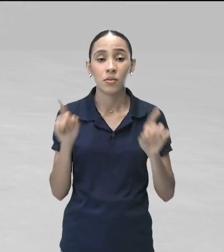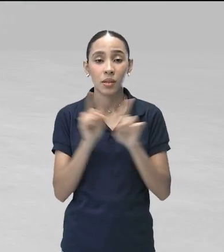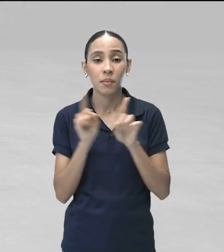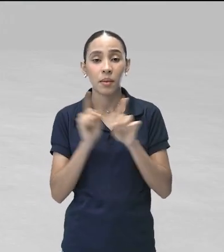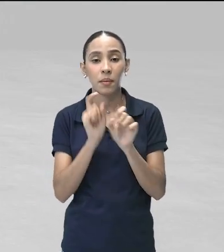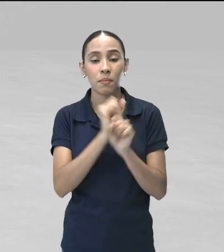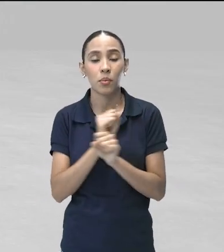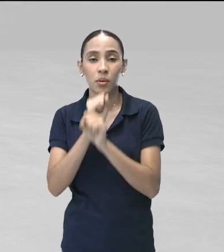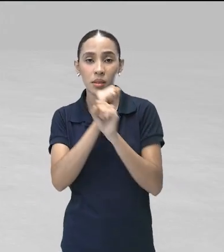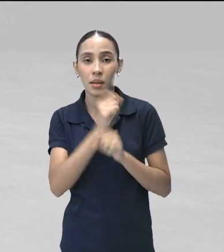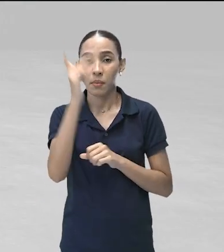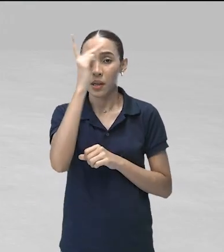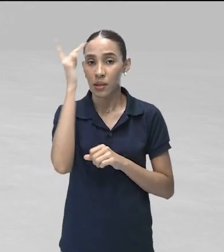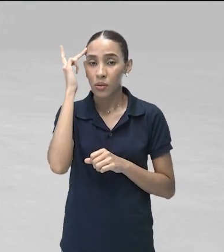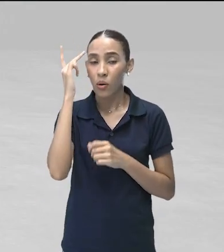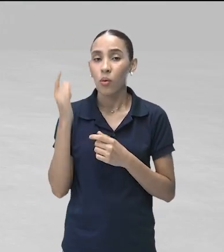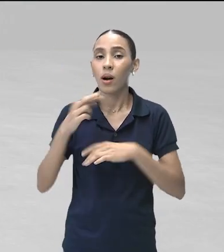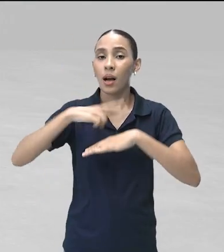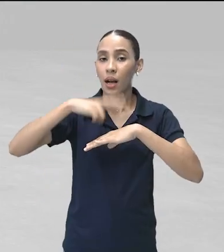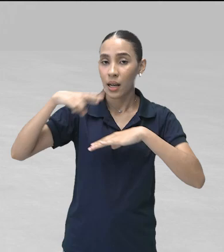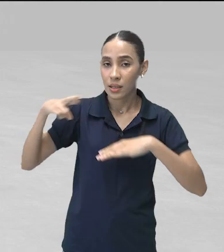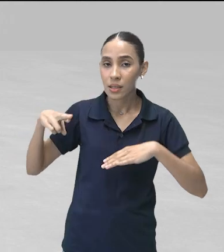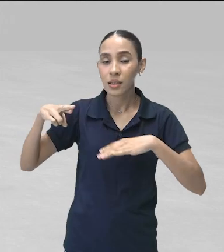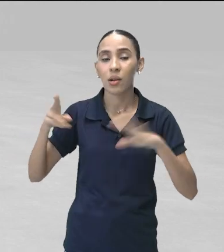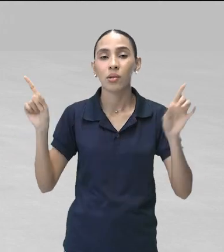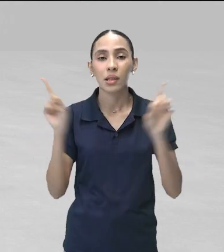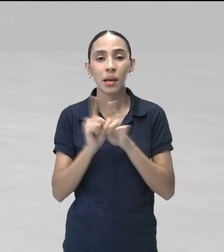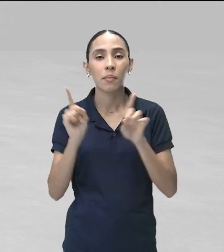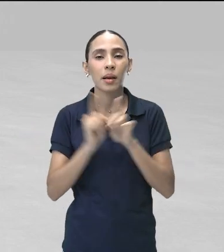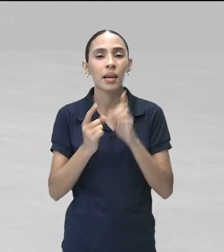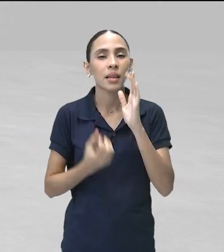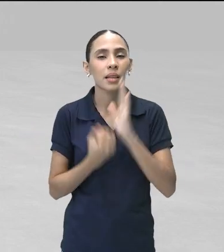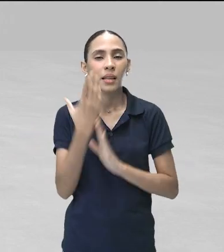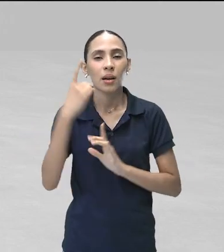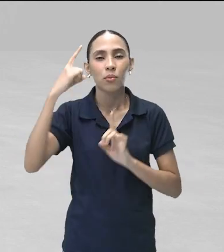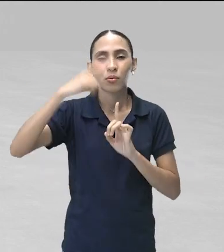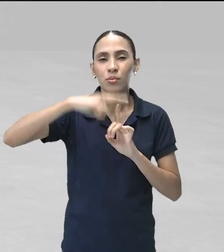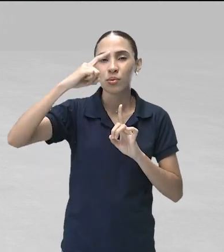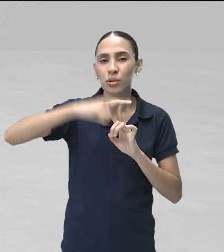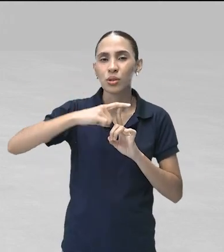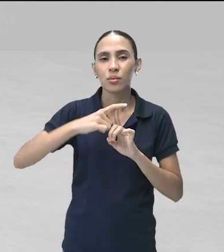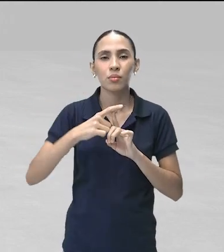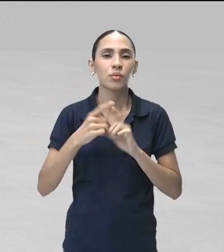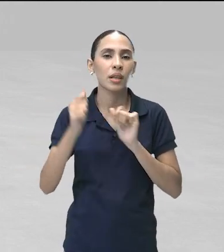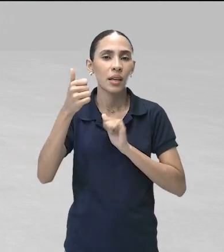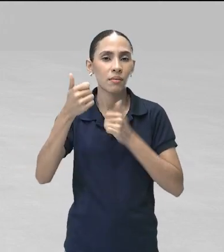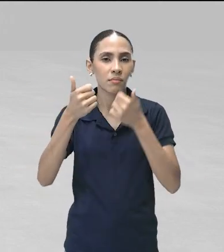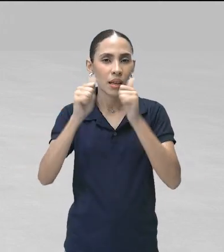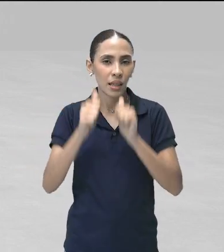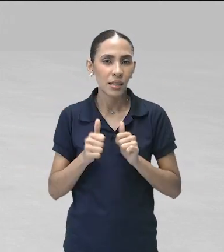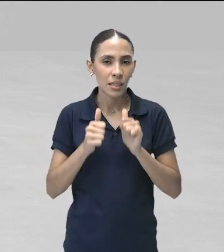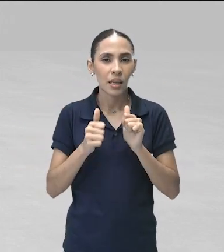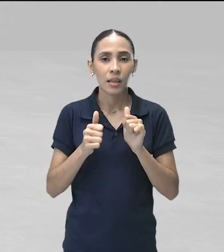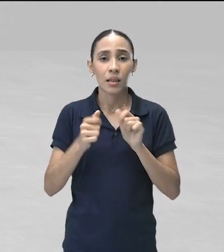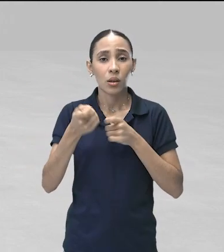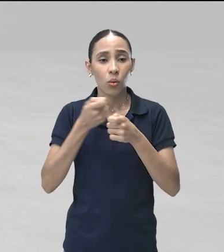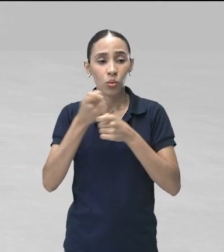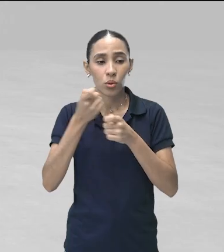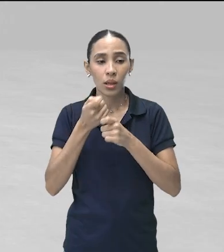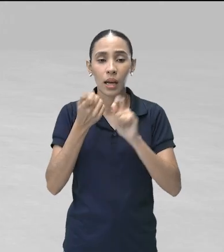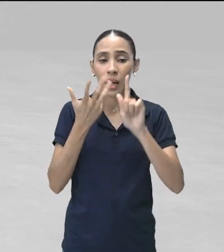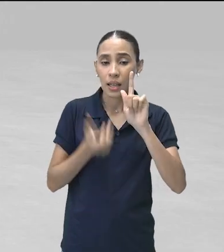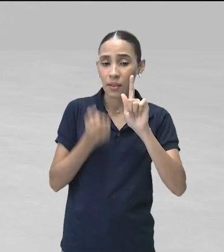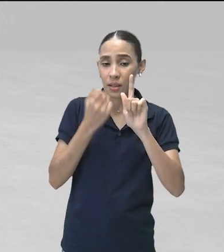preciso proteger as pessoas da radiação e criar uma maneira de simular a gravidade, para que não